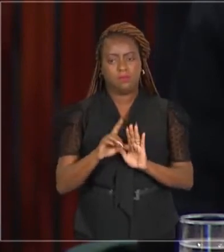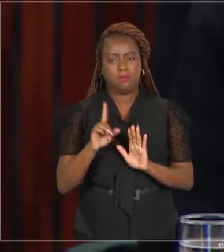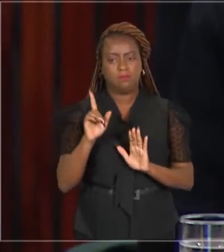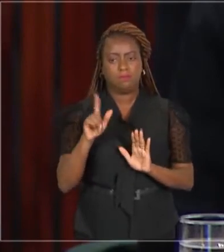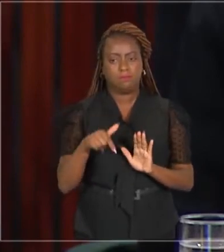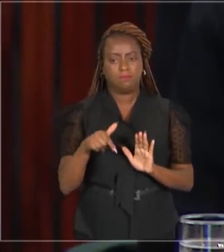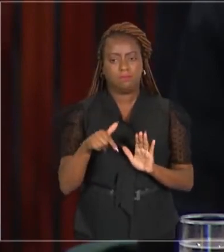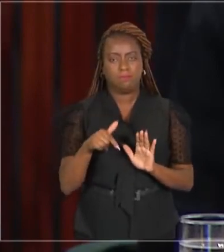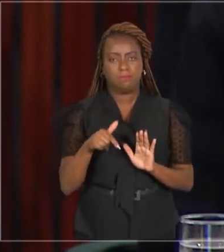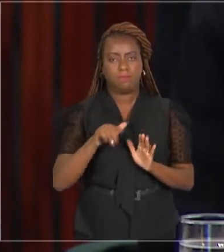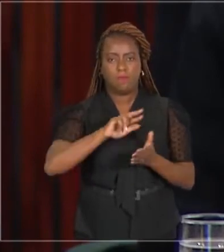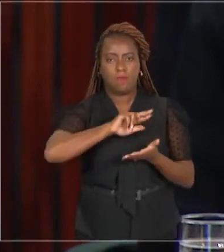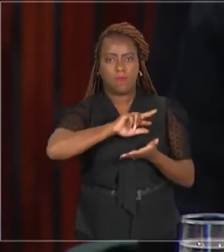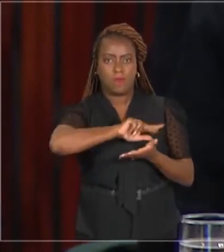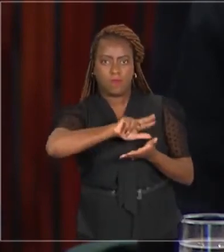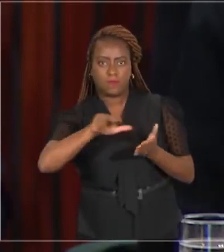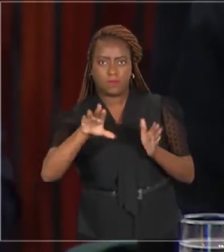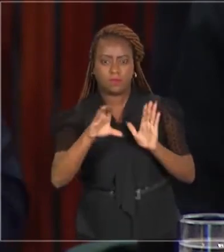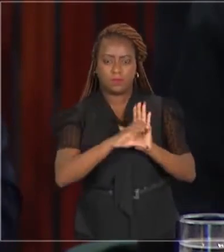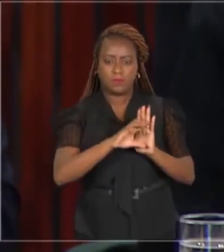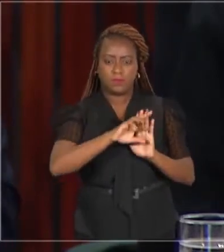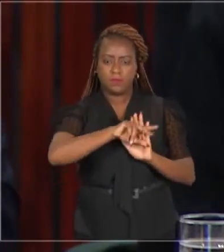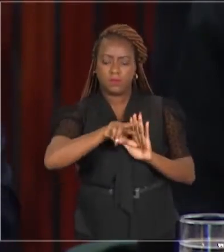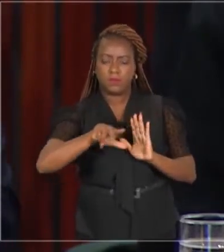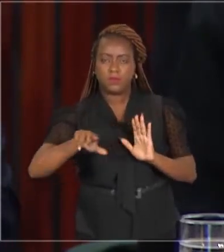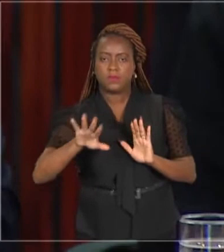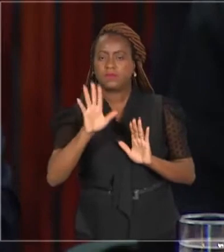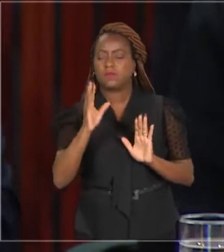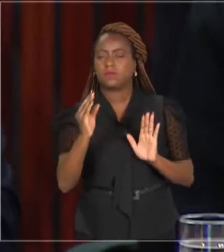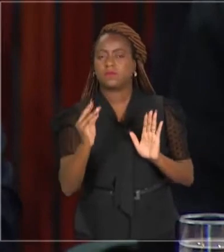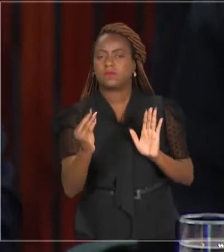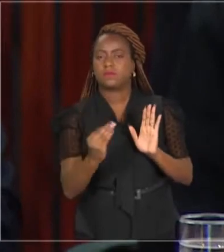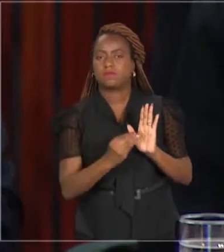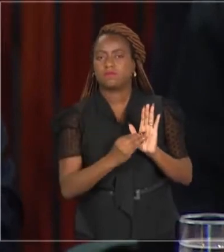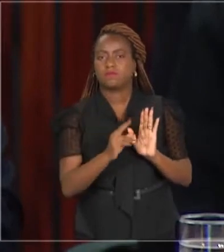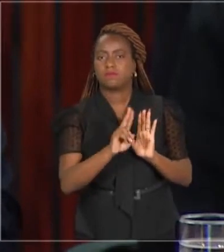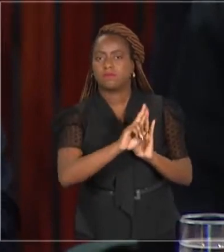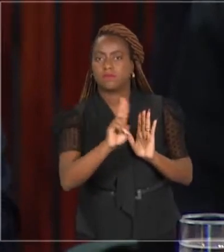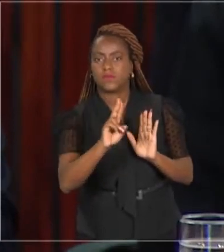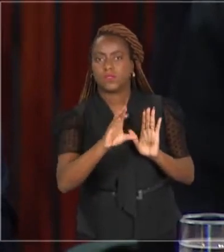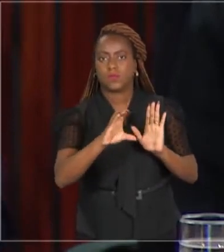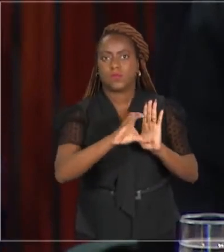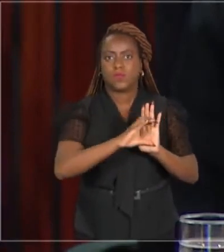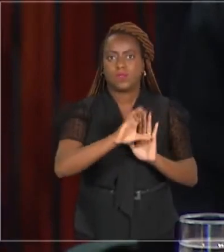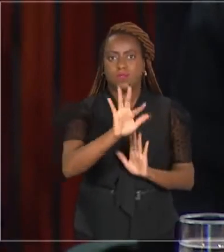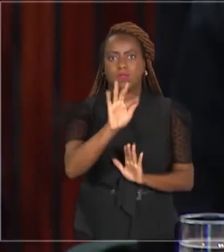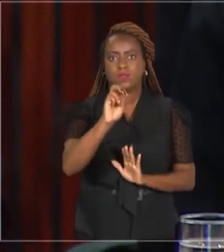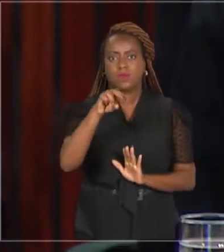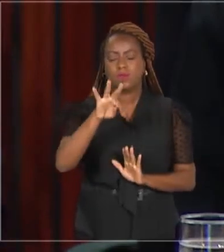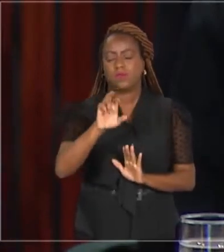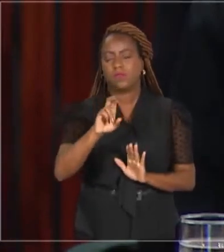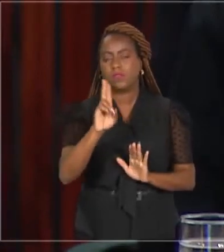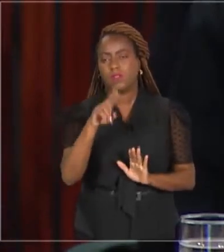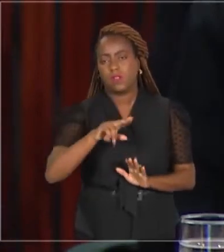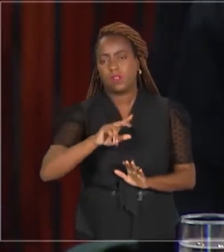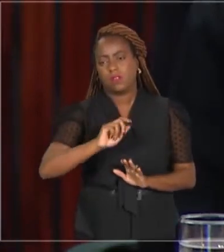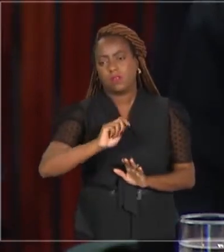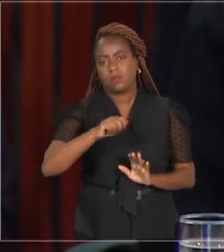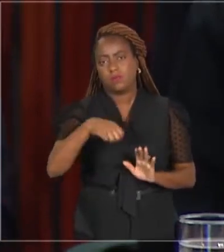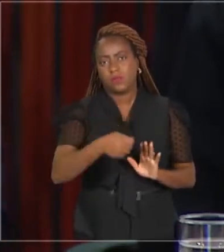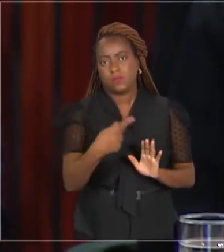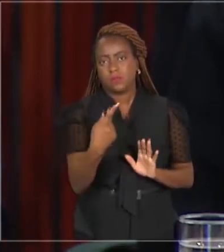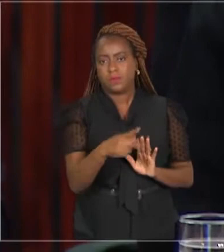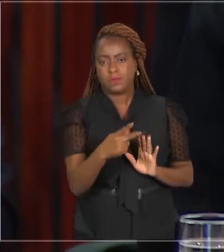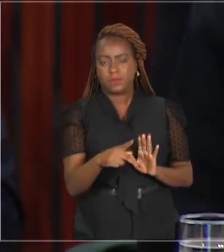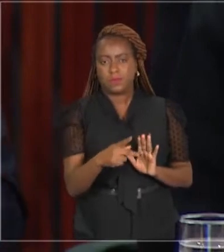no plural são alguns códigos mas é denominado de código é fonte que é o nome é que se dá